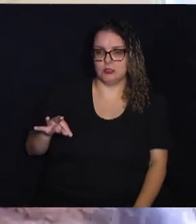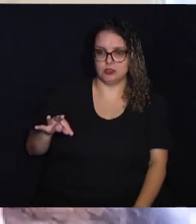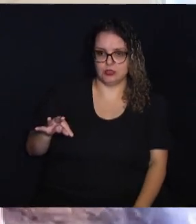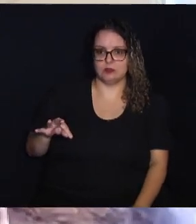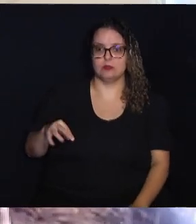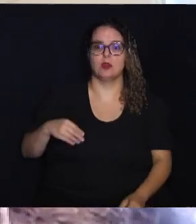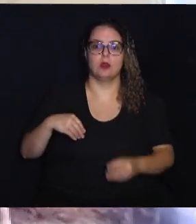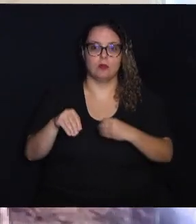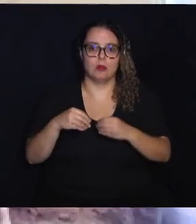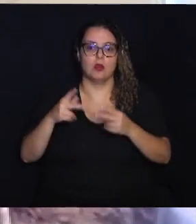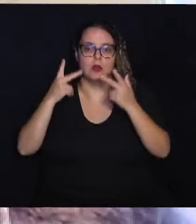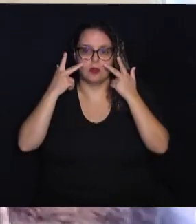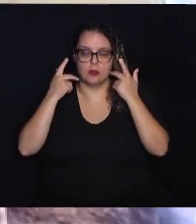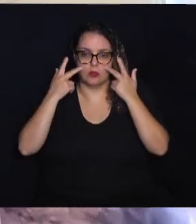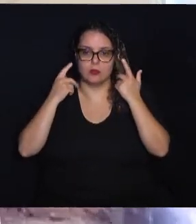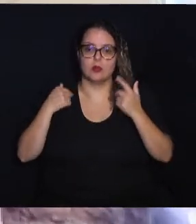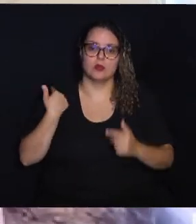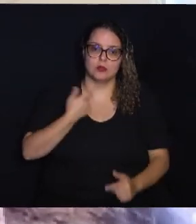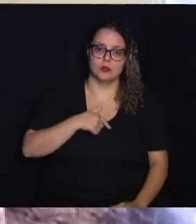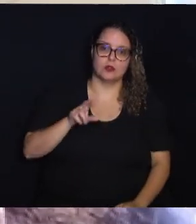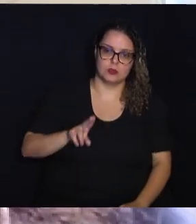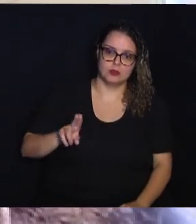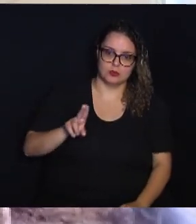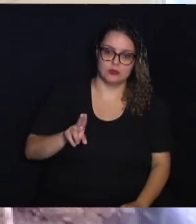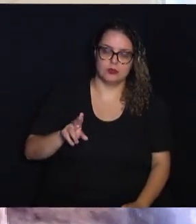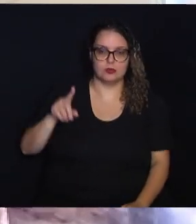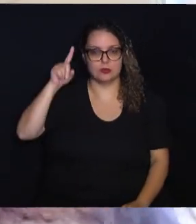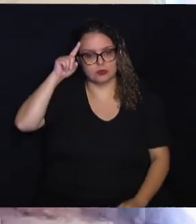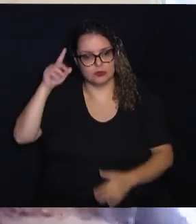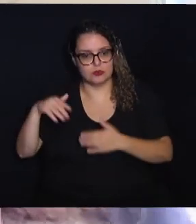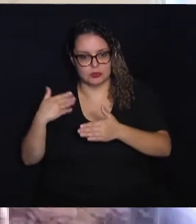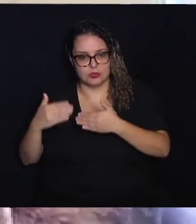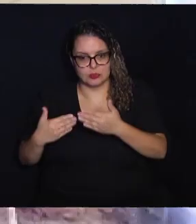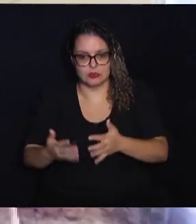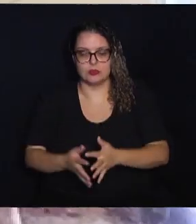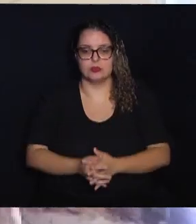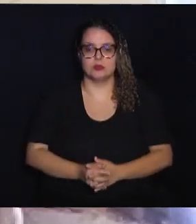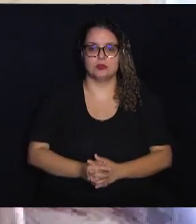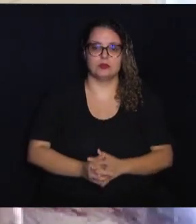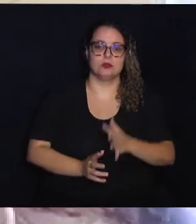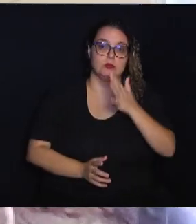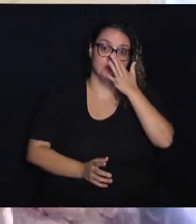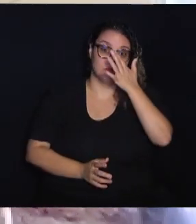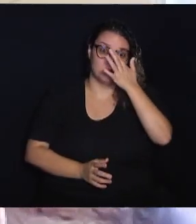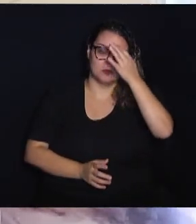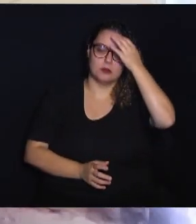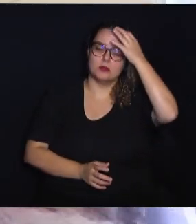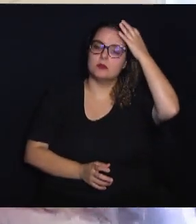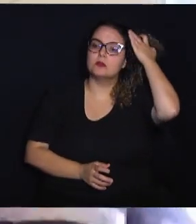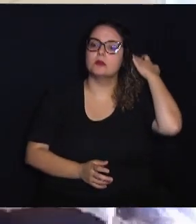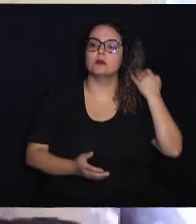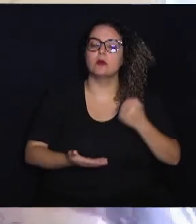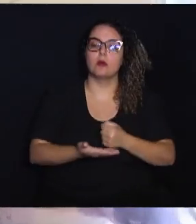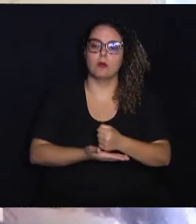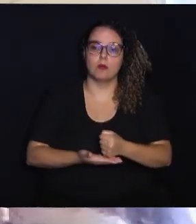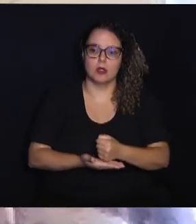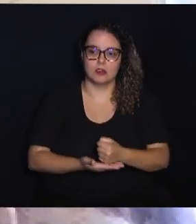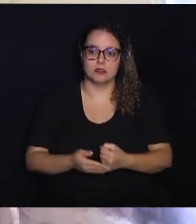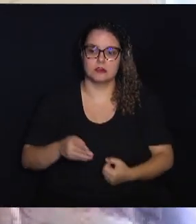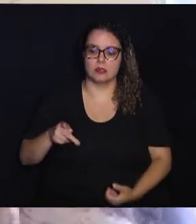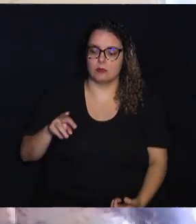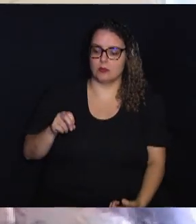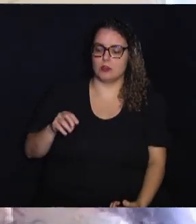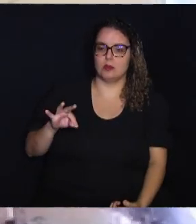PET, que é um tipo de plástico muito comum, né, que a gente utiliza no nosso dia a dia. E com base, então, nessa proteína que